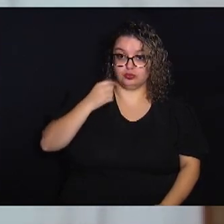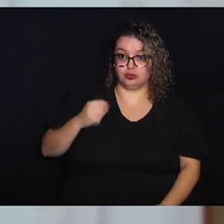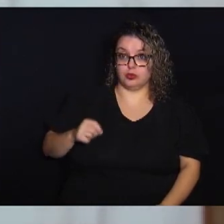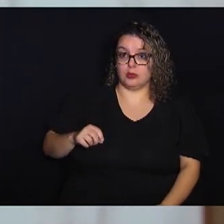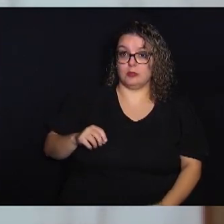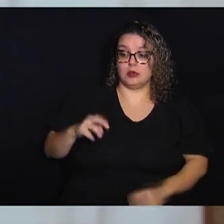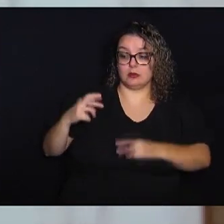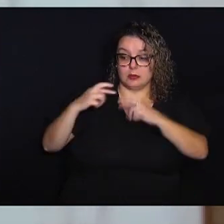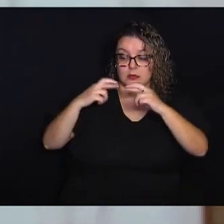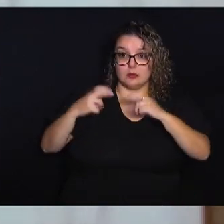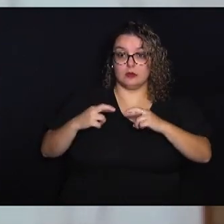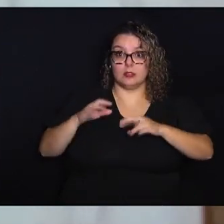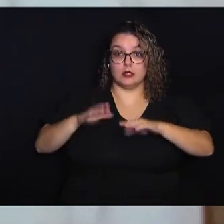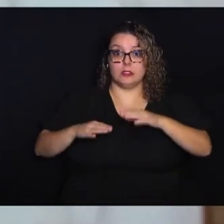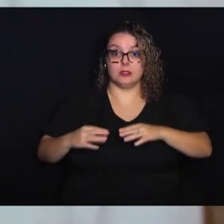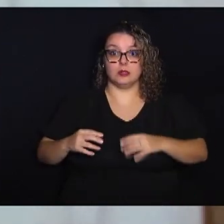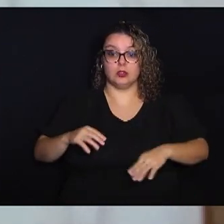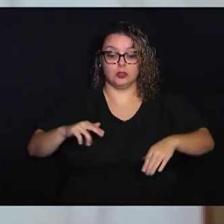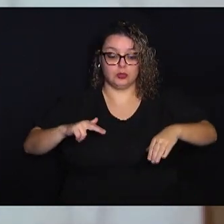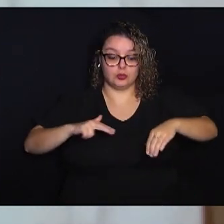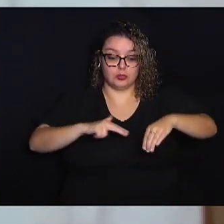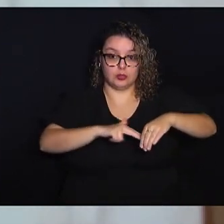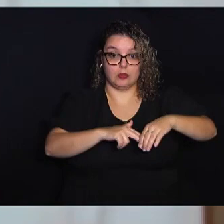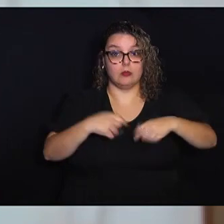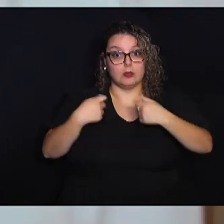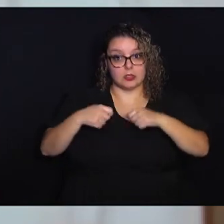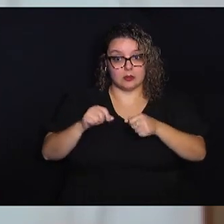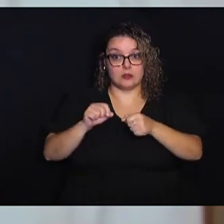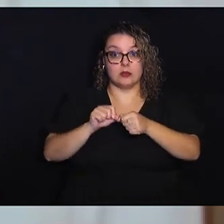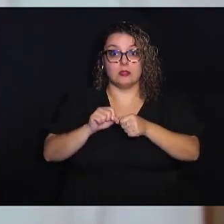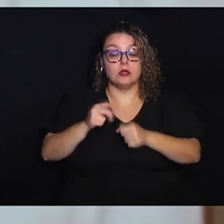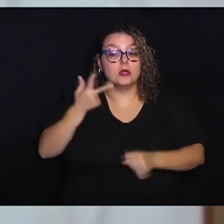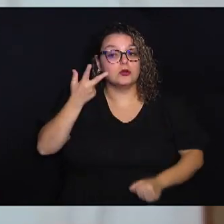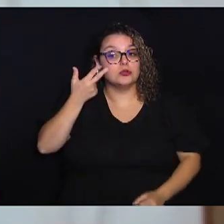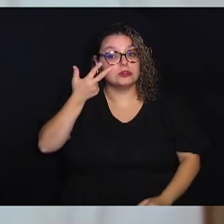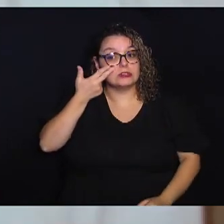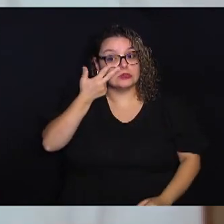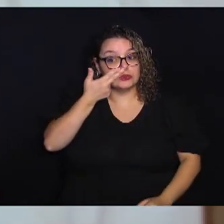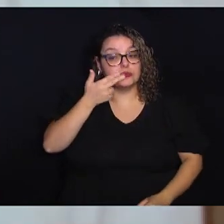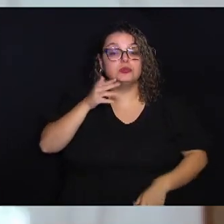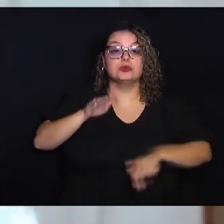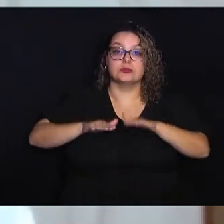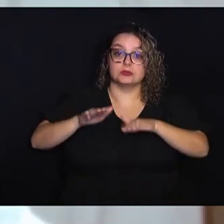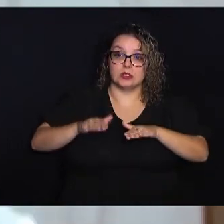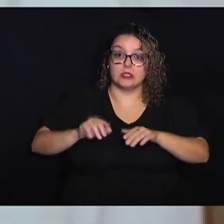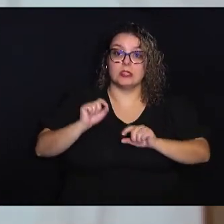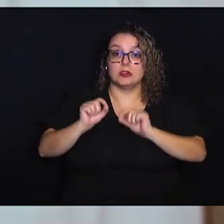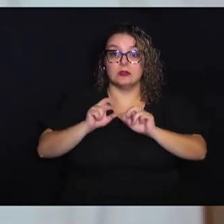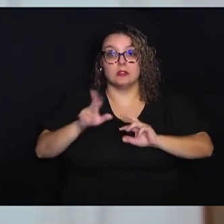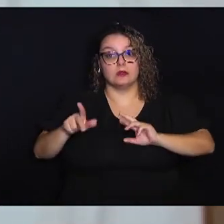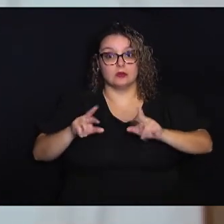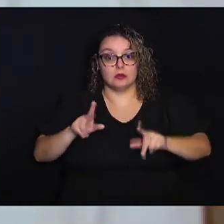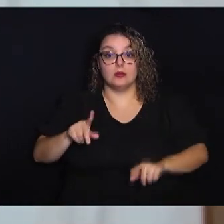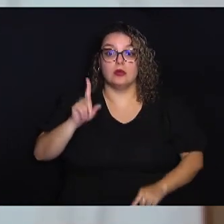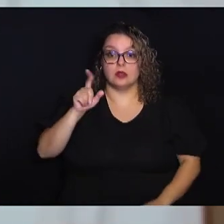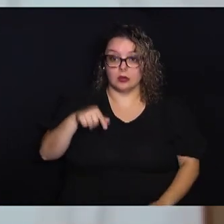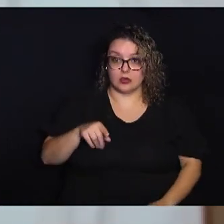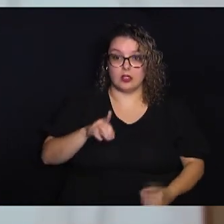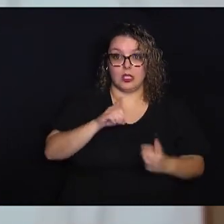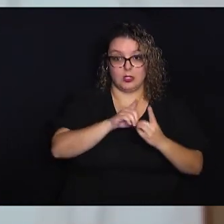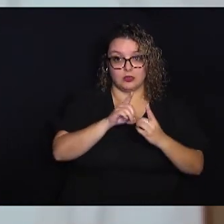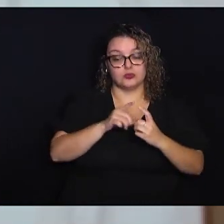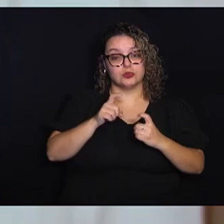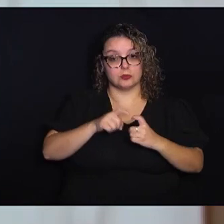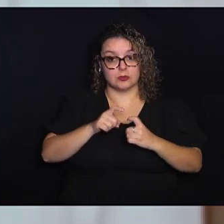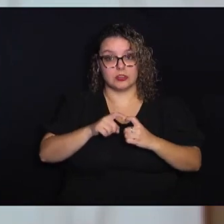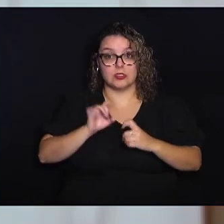muitas vezes precisa fazer tomografia, existem casos que precisam ser realizados cirurgia. Quem vai diferenciar isso muito bem realmente é a consulta médica. Às